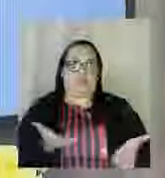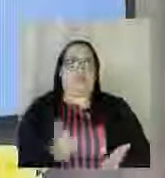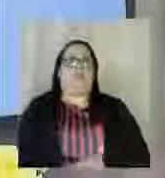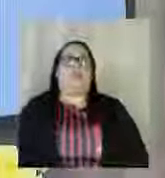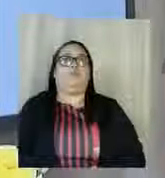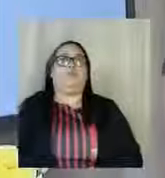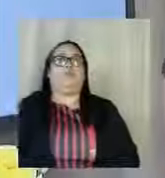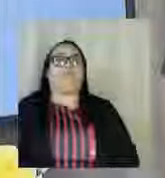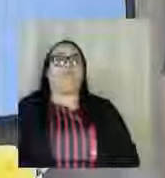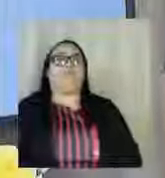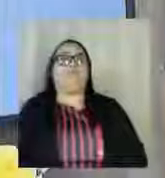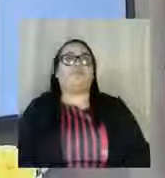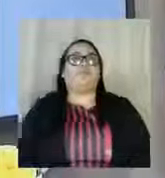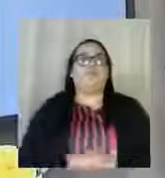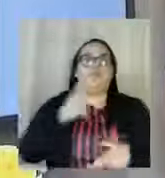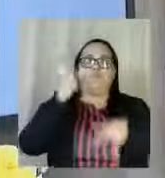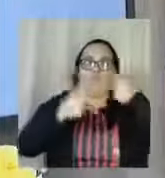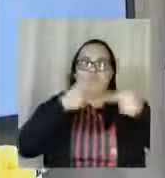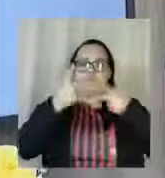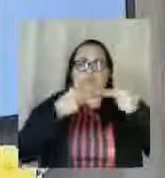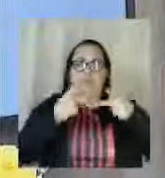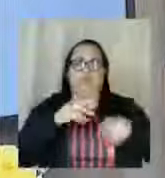que está na rede regular.